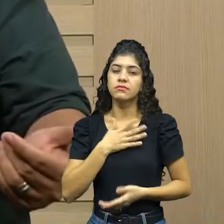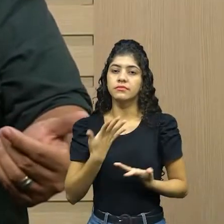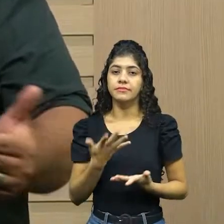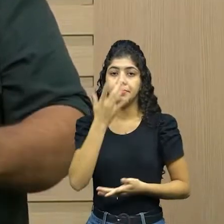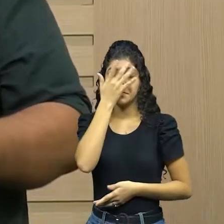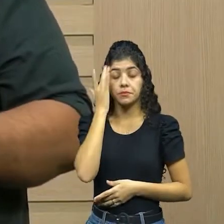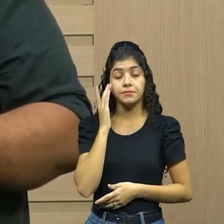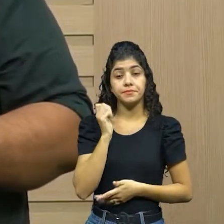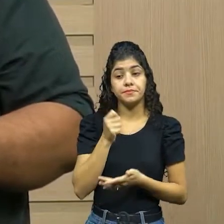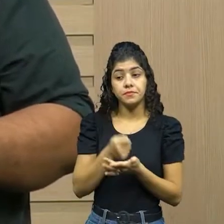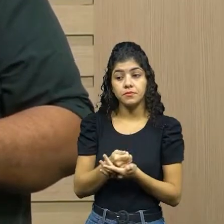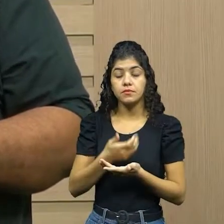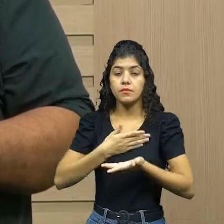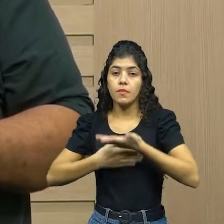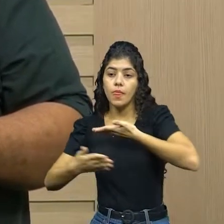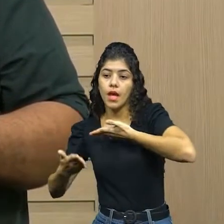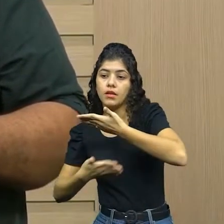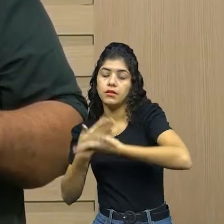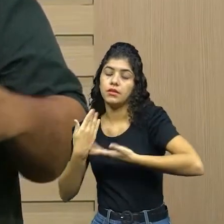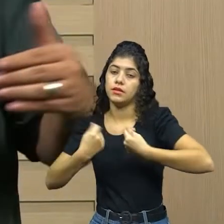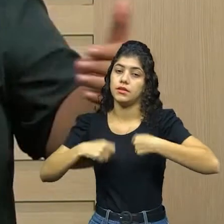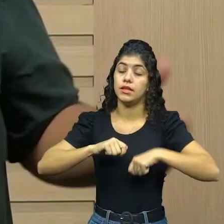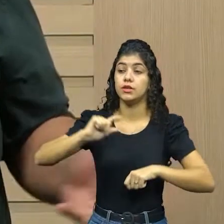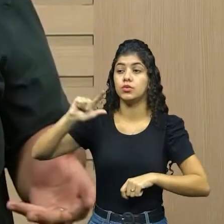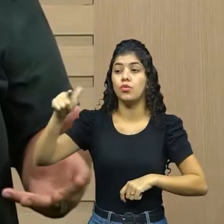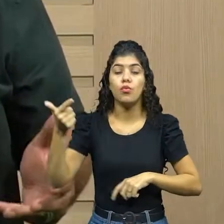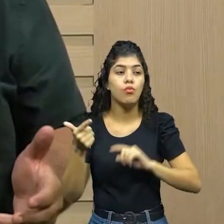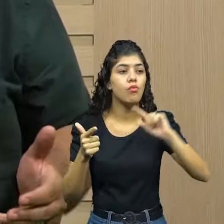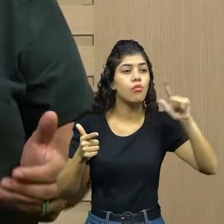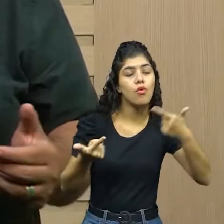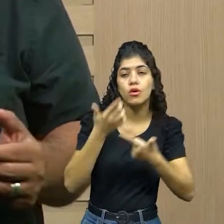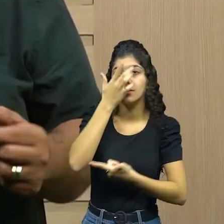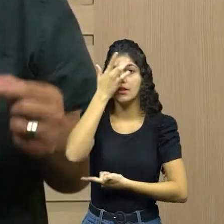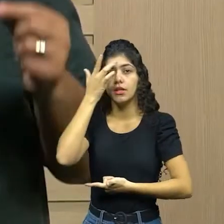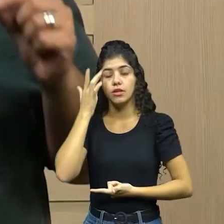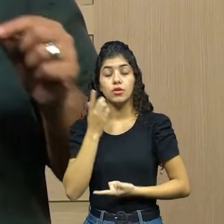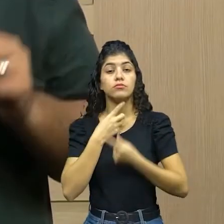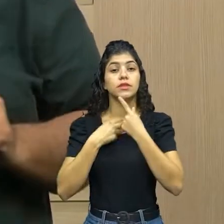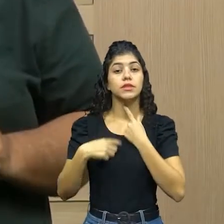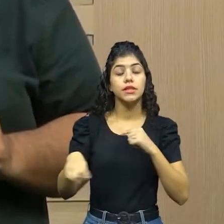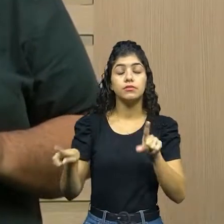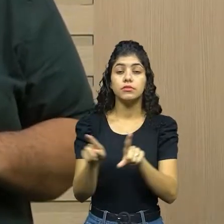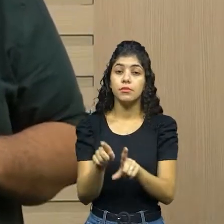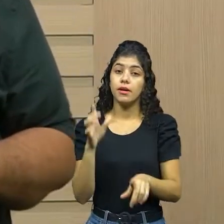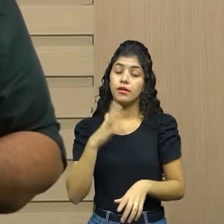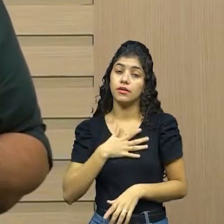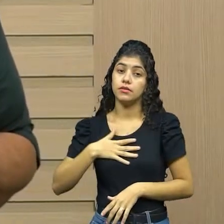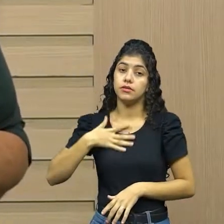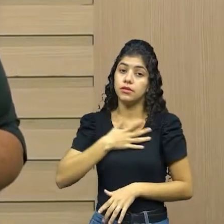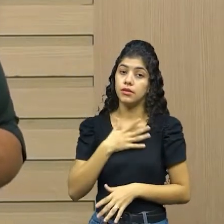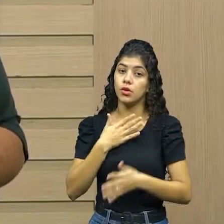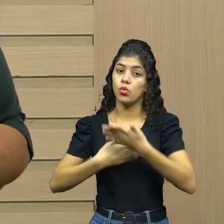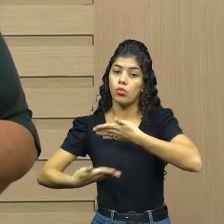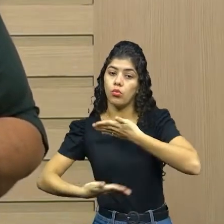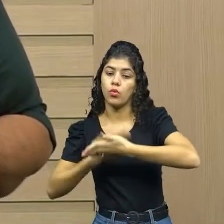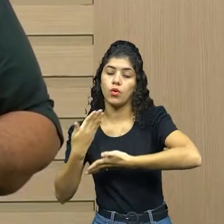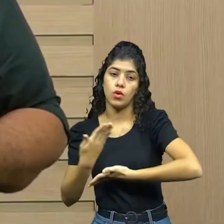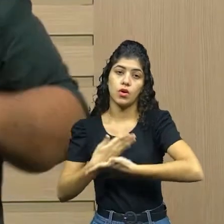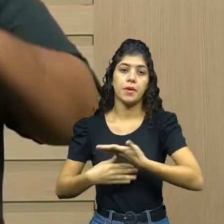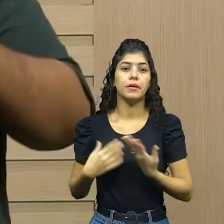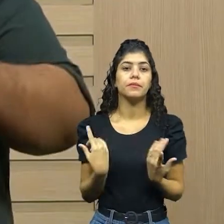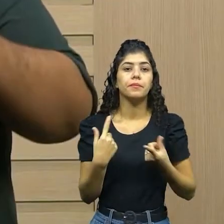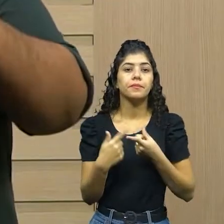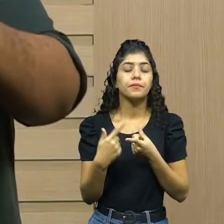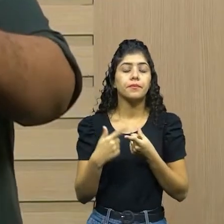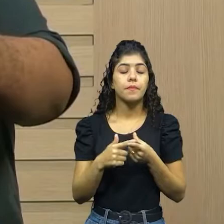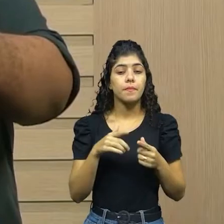Esses compradores compartilham essa determinada necessidade ou desejo para ser satisfeito por meio de relacionamento de troca.